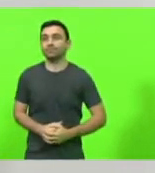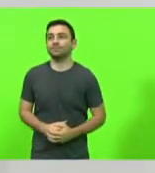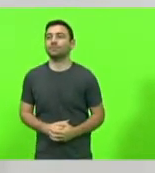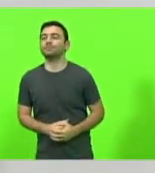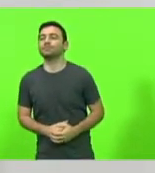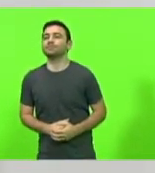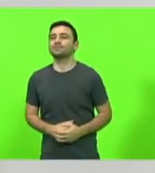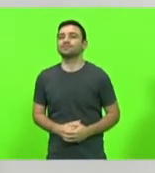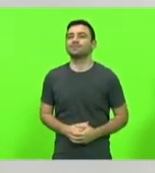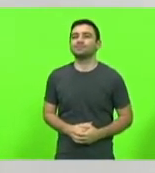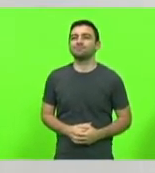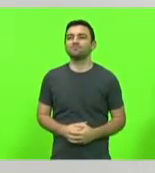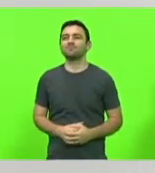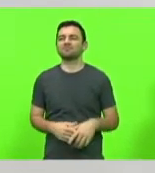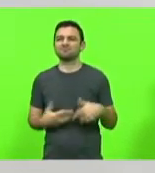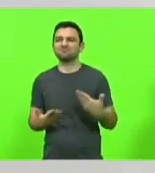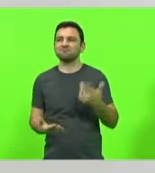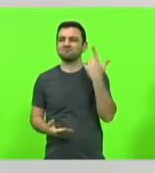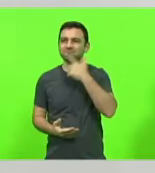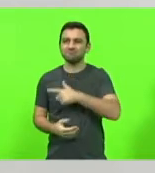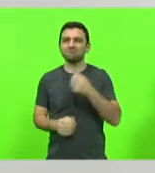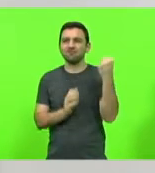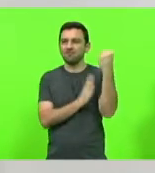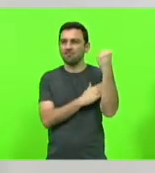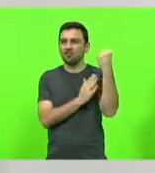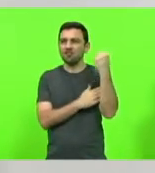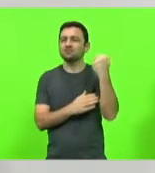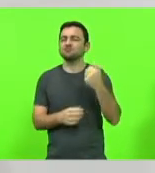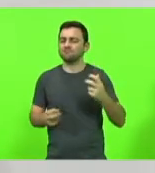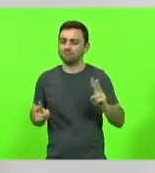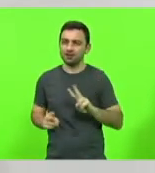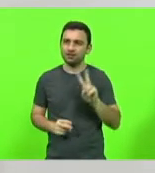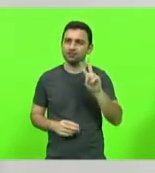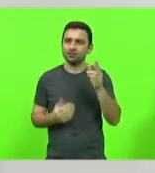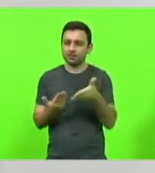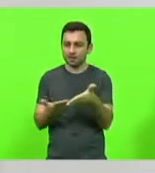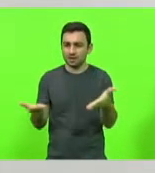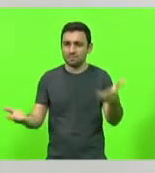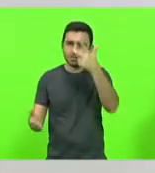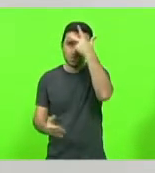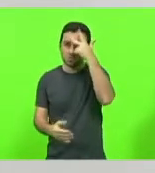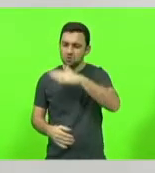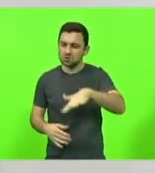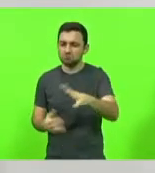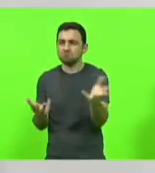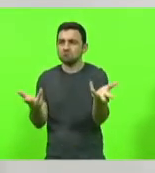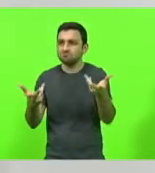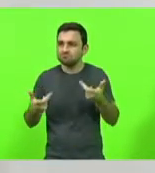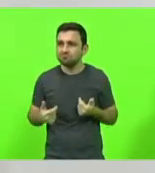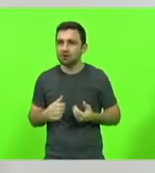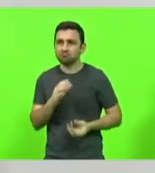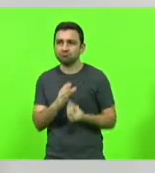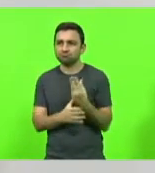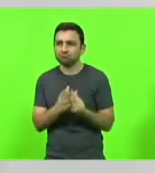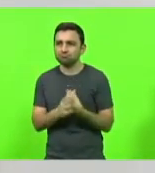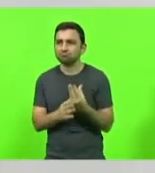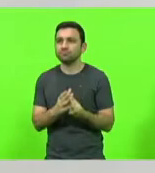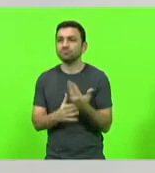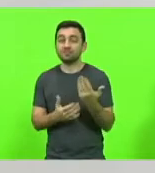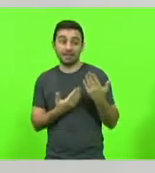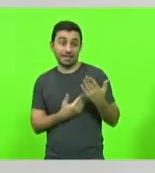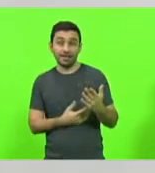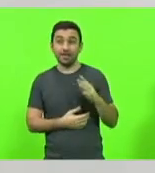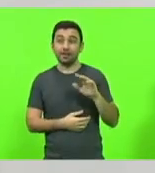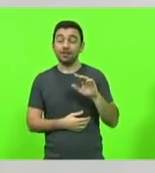forte, cunhada na valorização das pessoas, na eficiência e na produtividade. Seu Geraldo